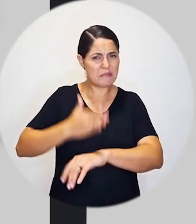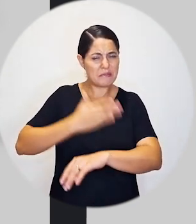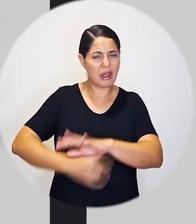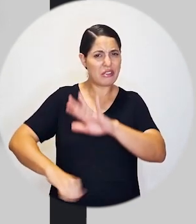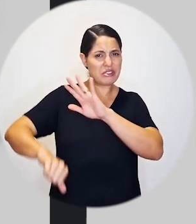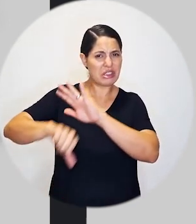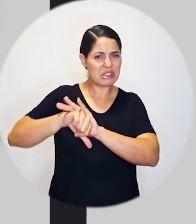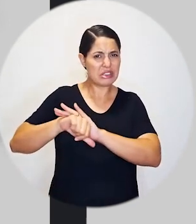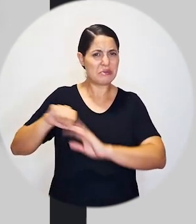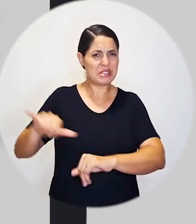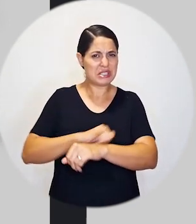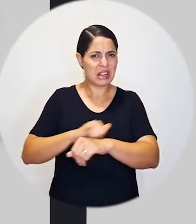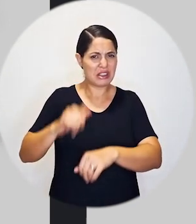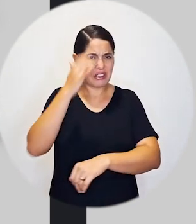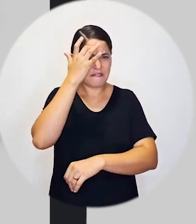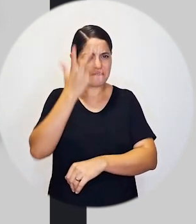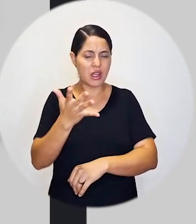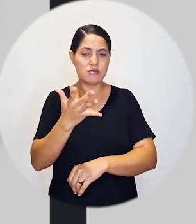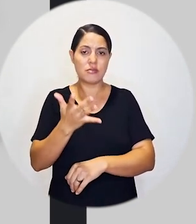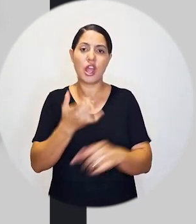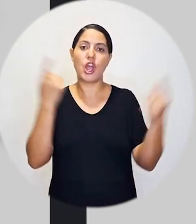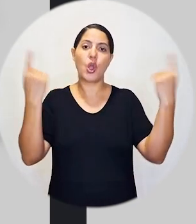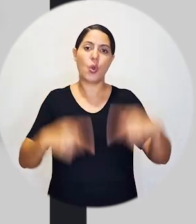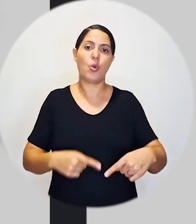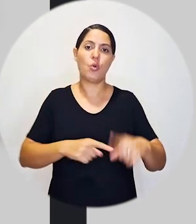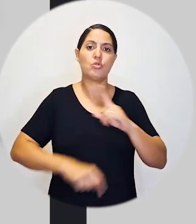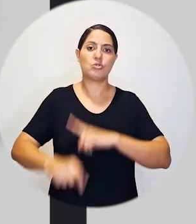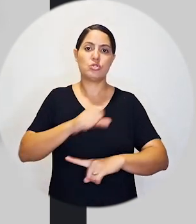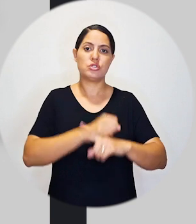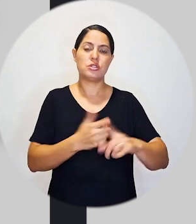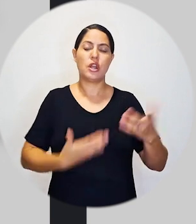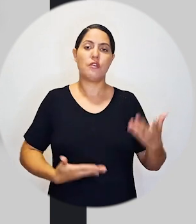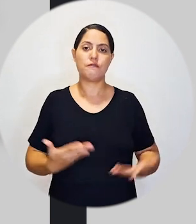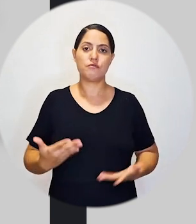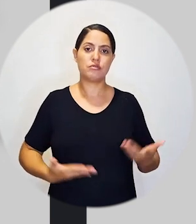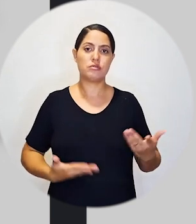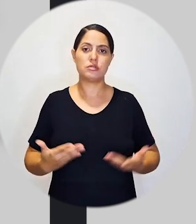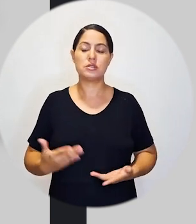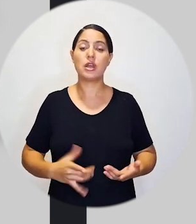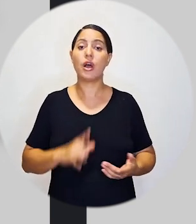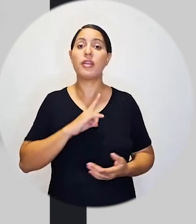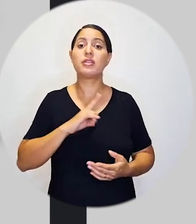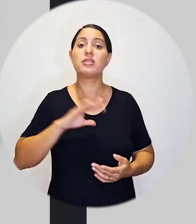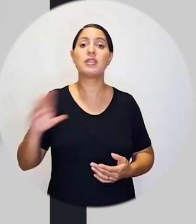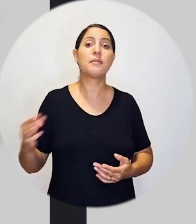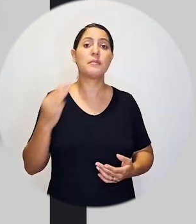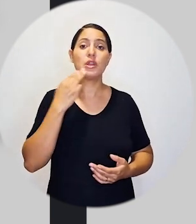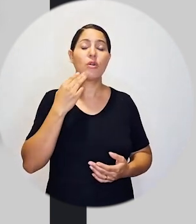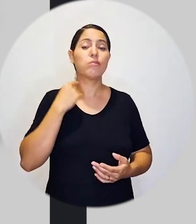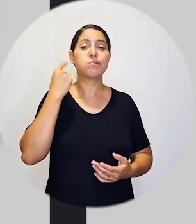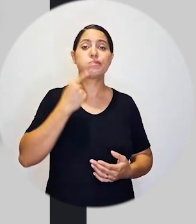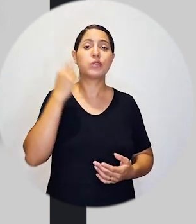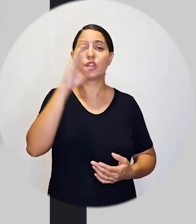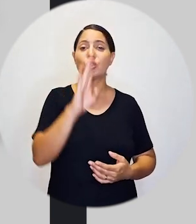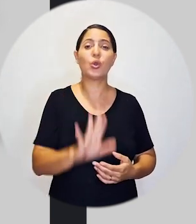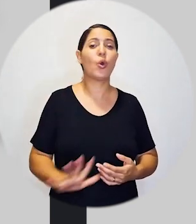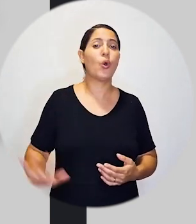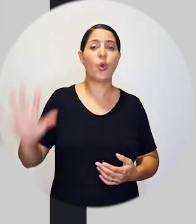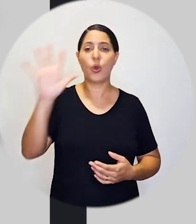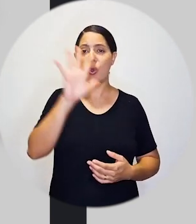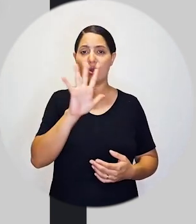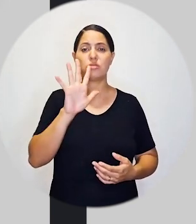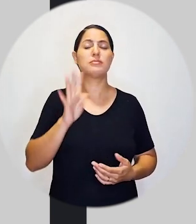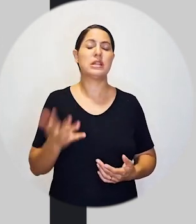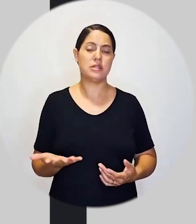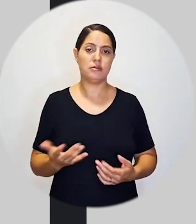ataque grave e injusto à honra e à função social desempenhada por milhões de advogados e advogadas em todo o